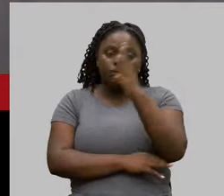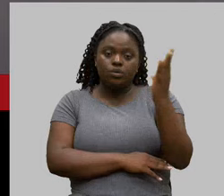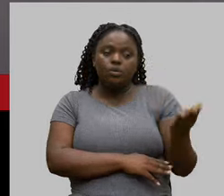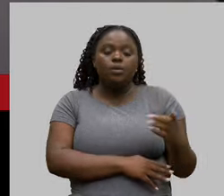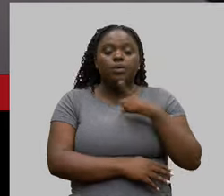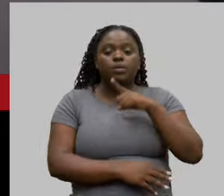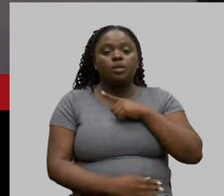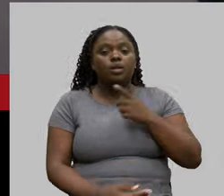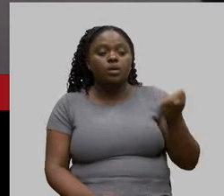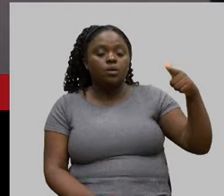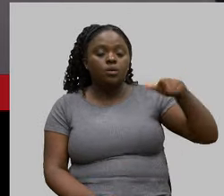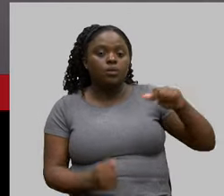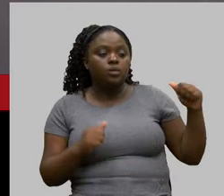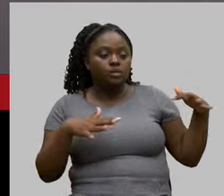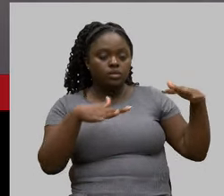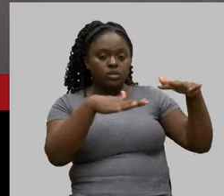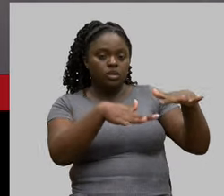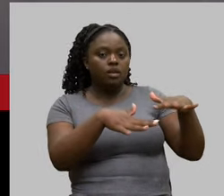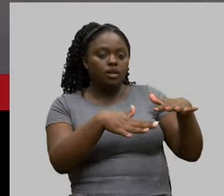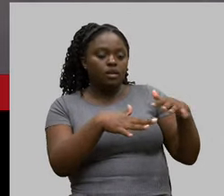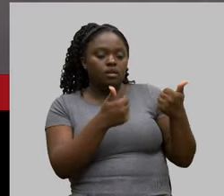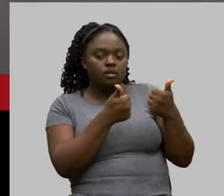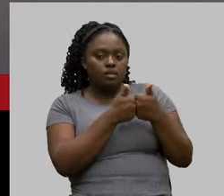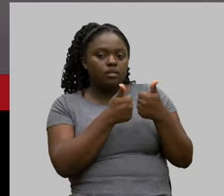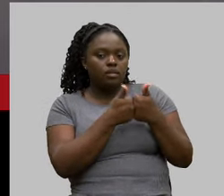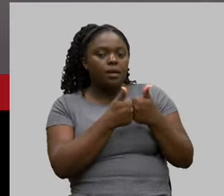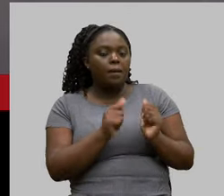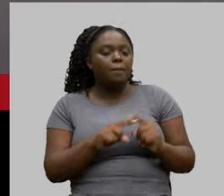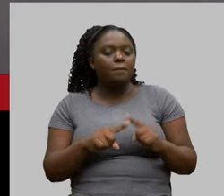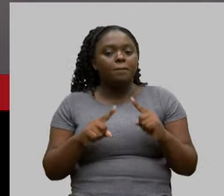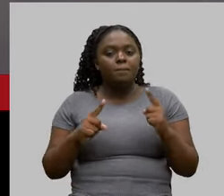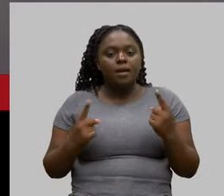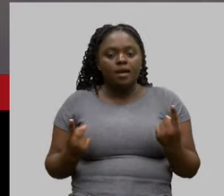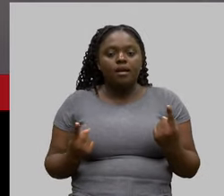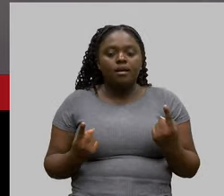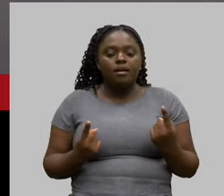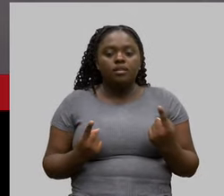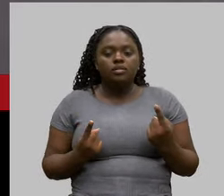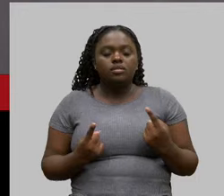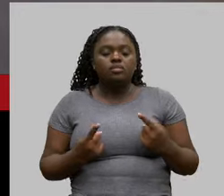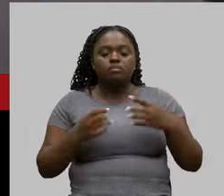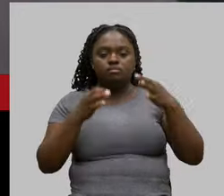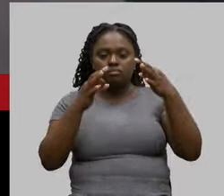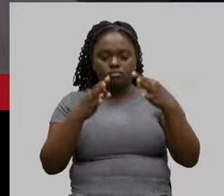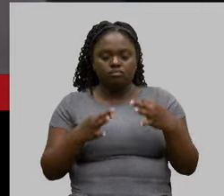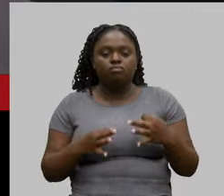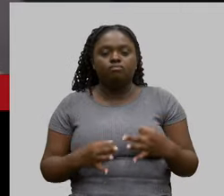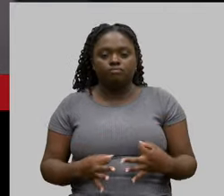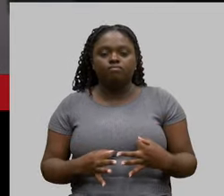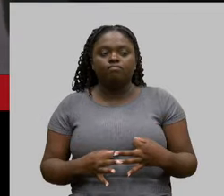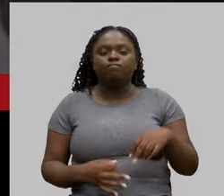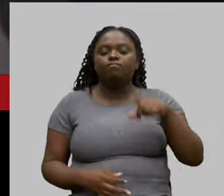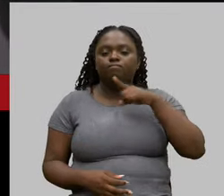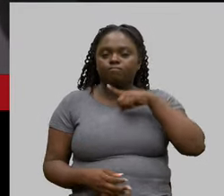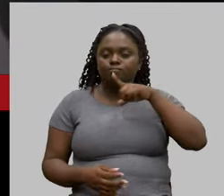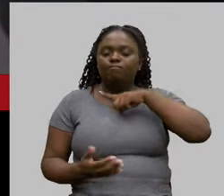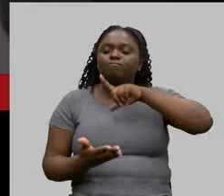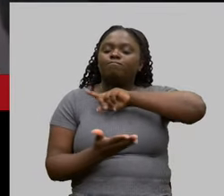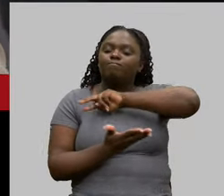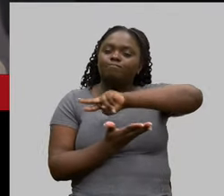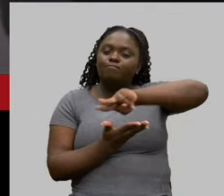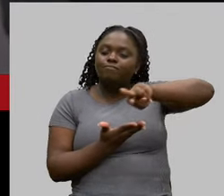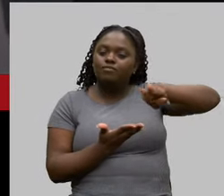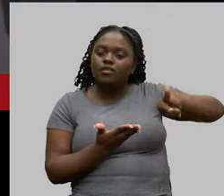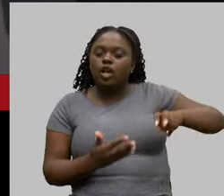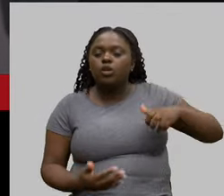audiência pública que eu vou presidir aqui ao lado Mas terei eh com certeza eh muitos eh